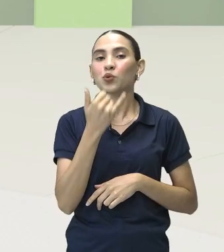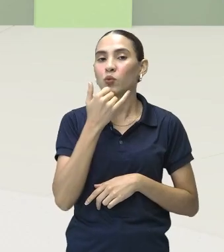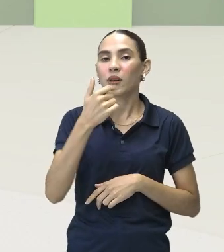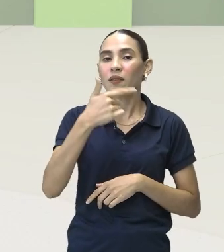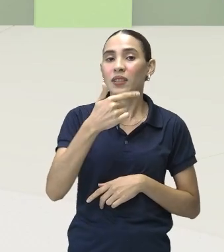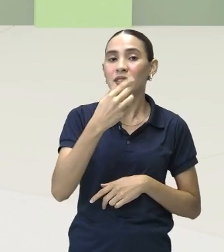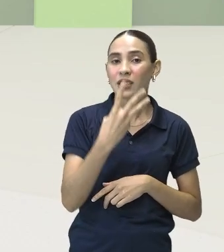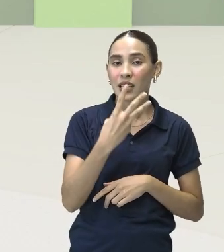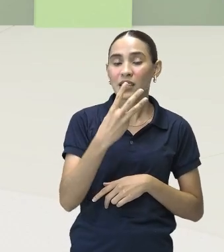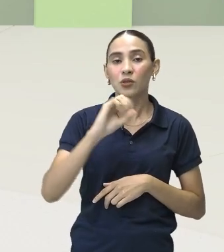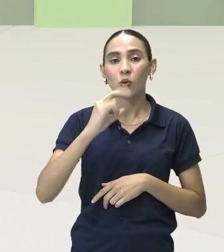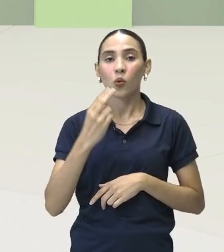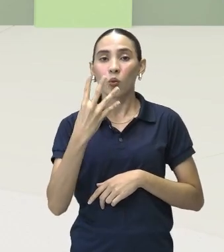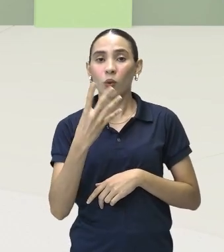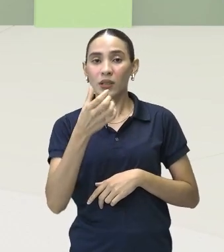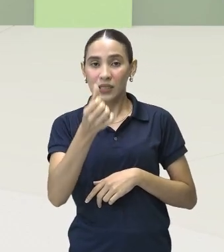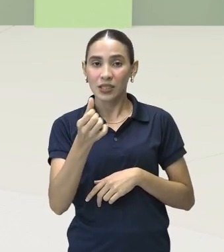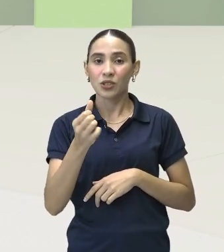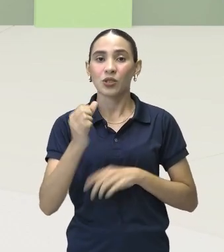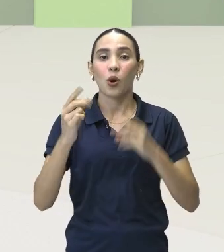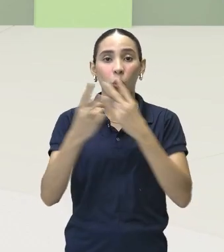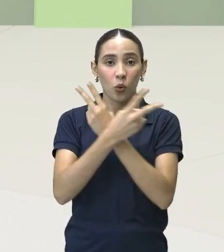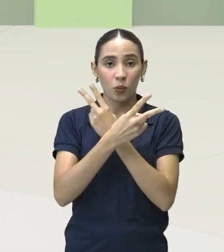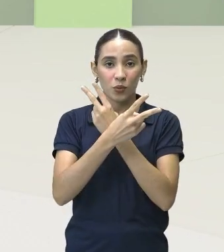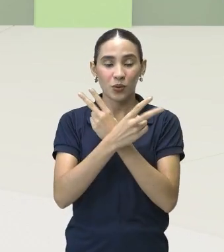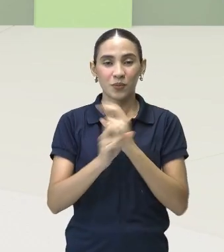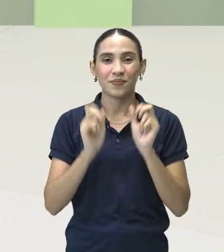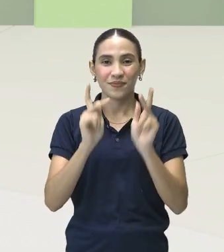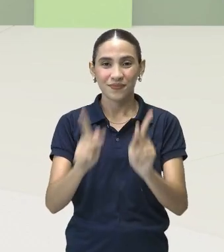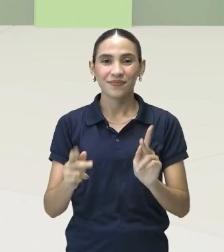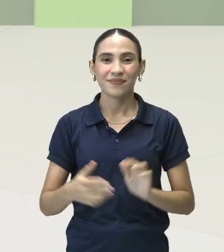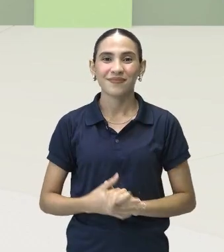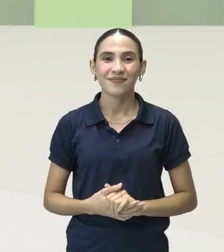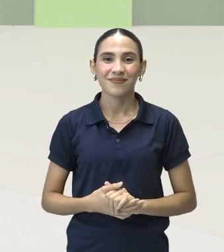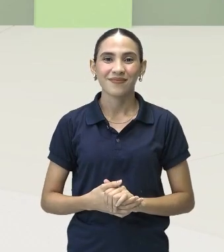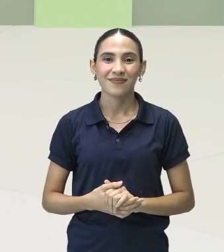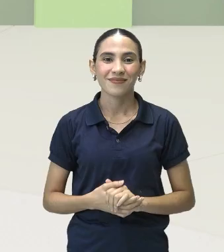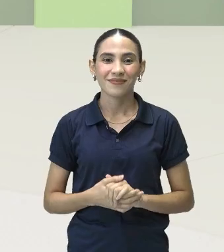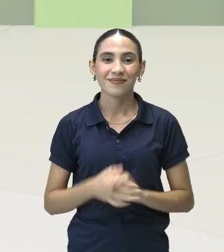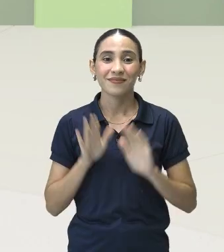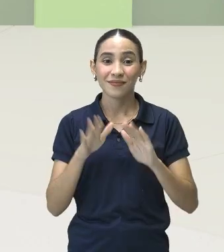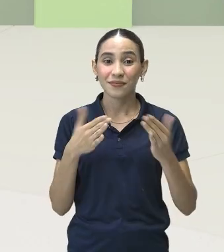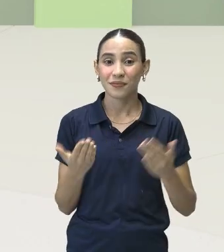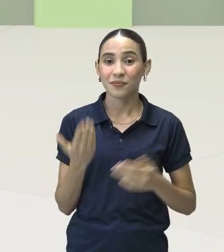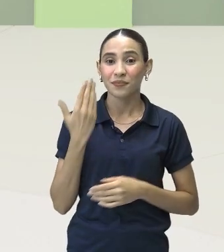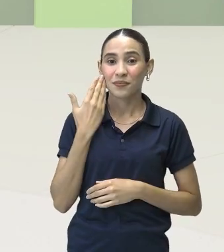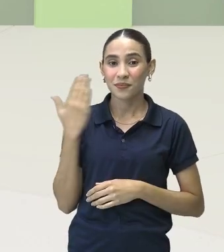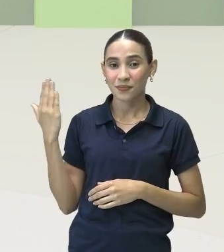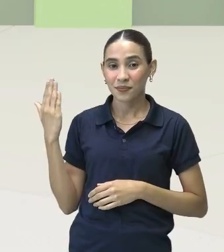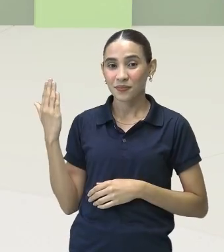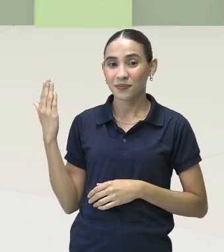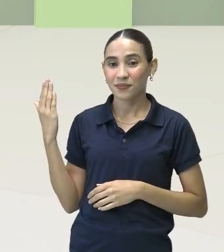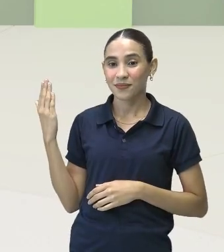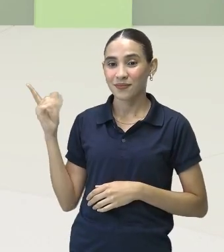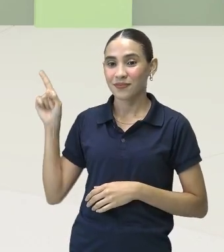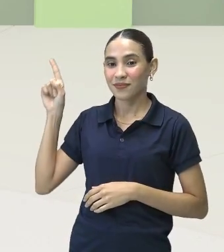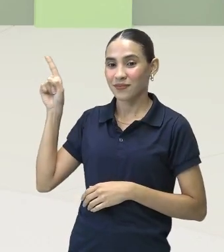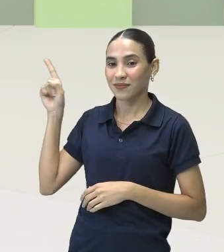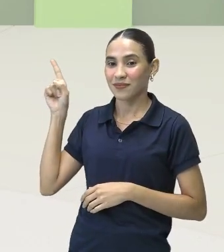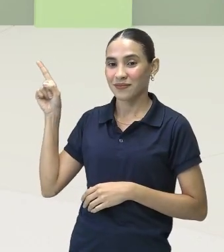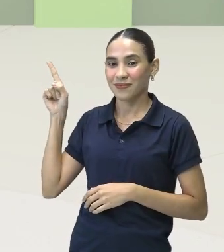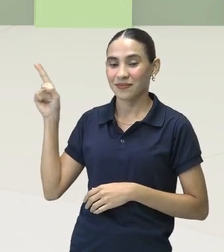ou 46 cromossomos, certo? Então, está aí a figura da estrutura